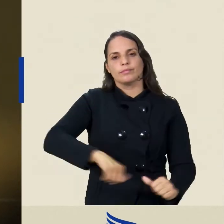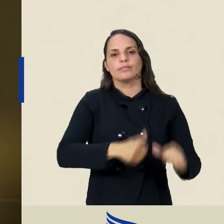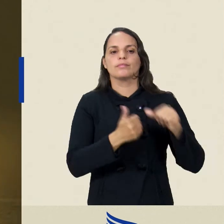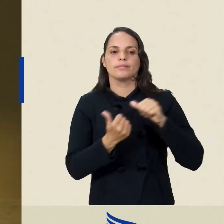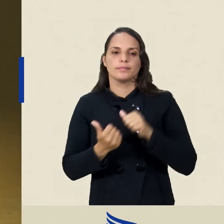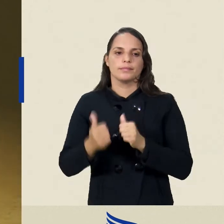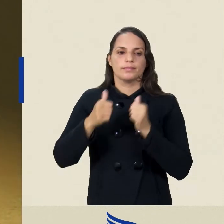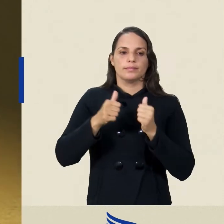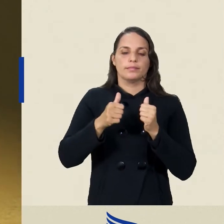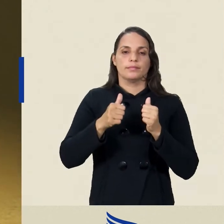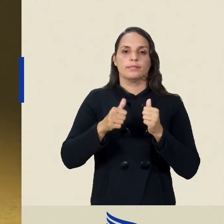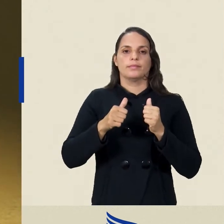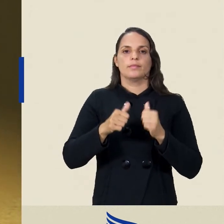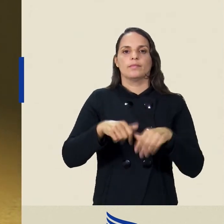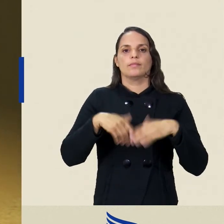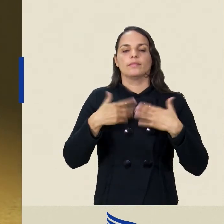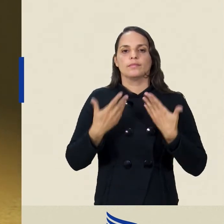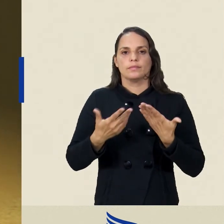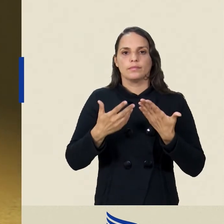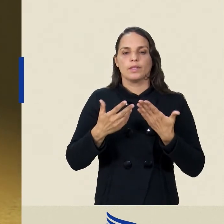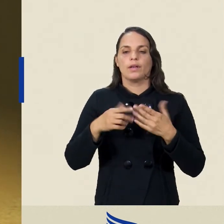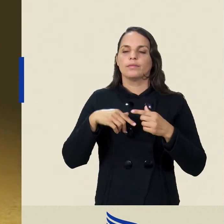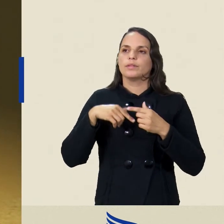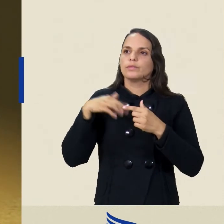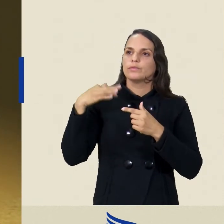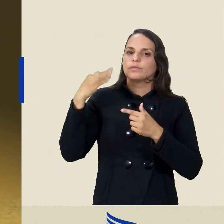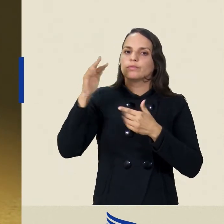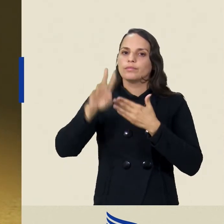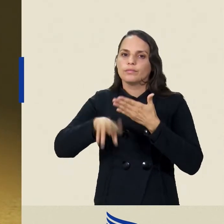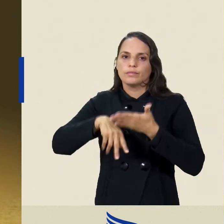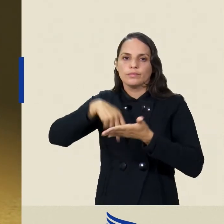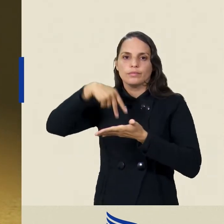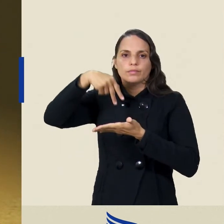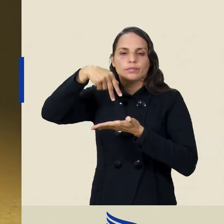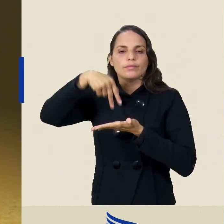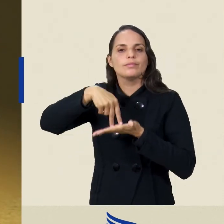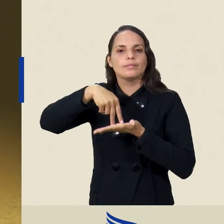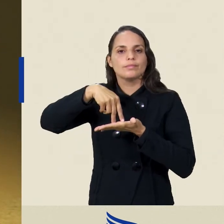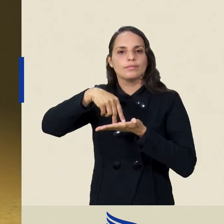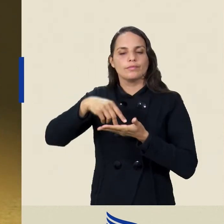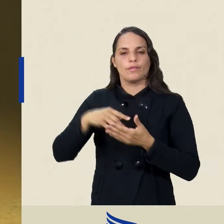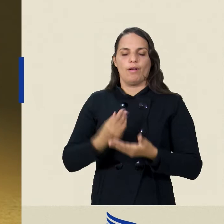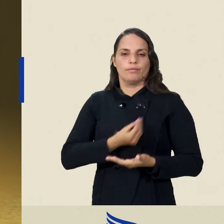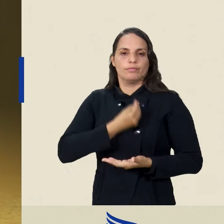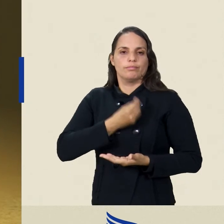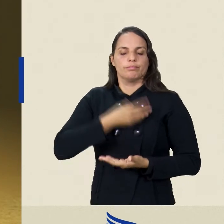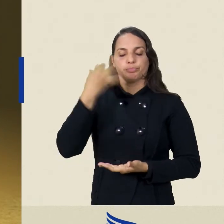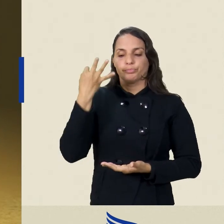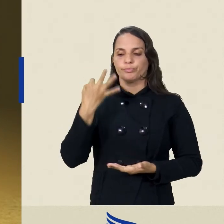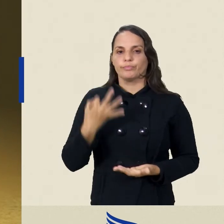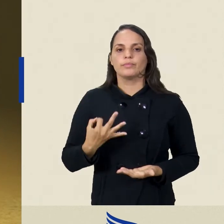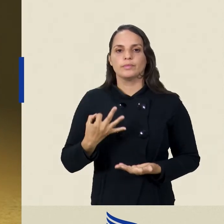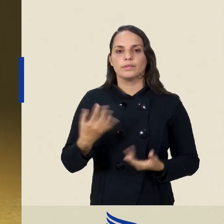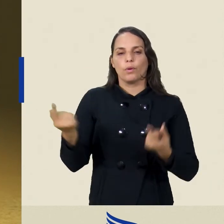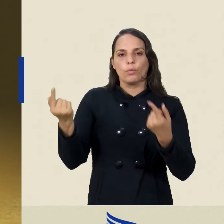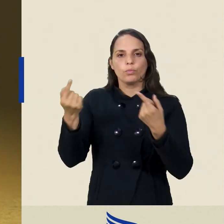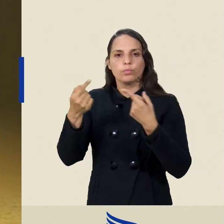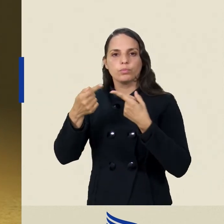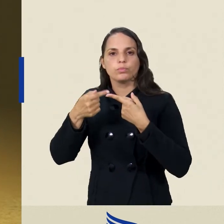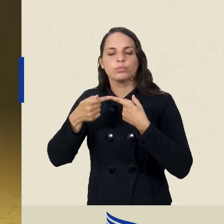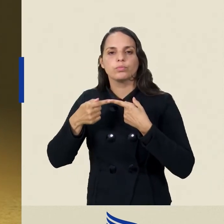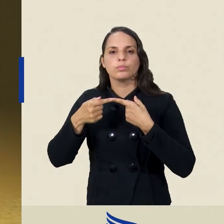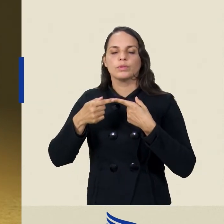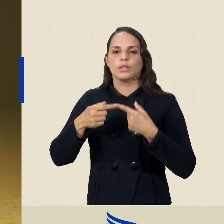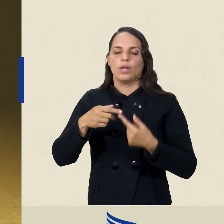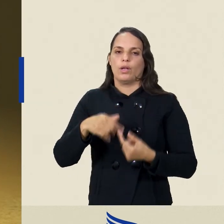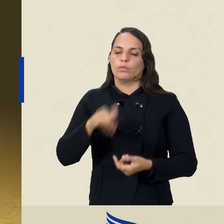batismo, para que possa ressurgir para andar em novidade de vida. Tal atitude está em harmonia com o exemplo de